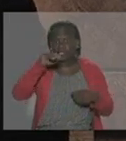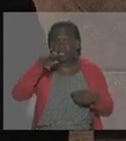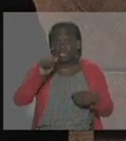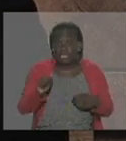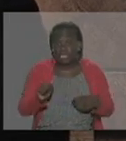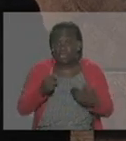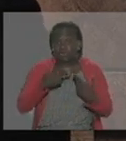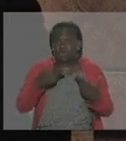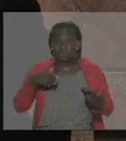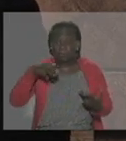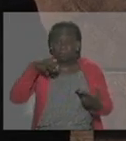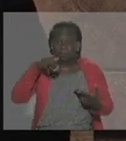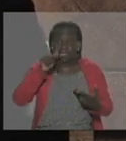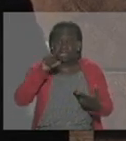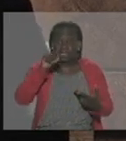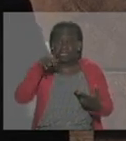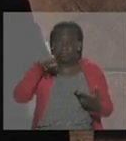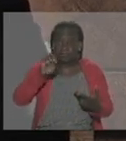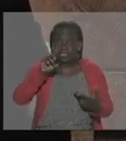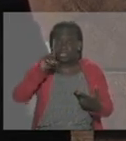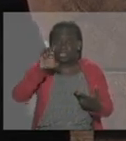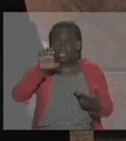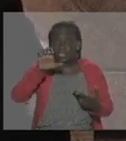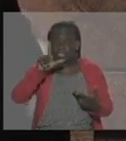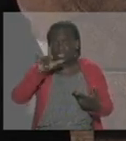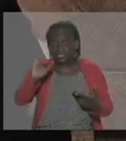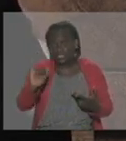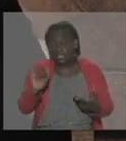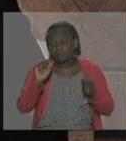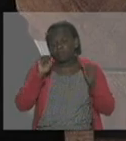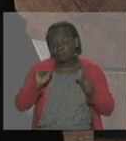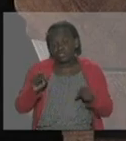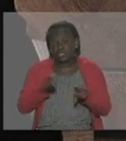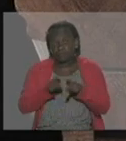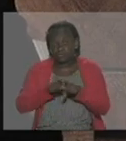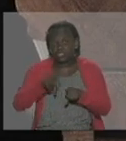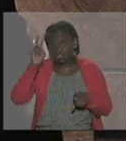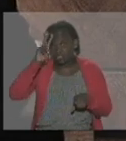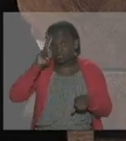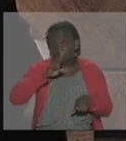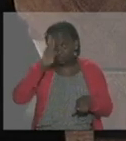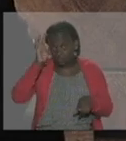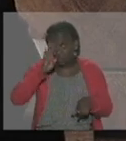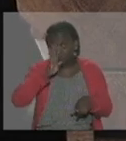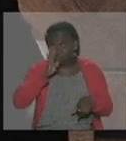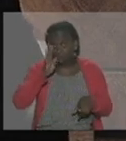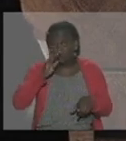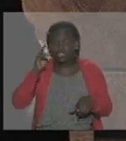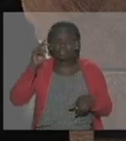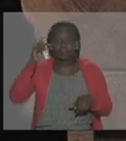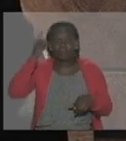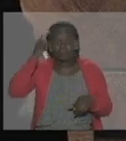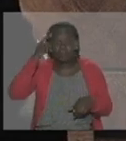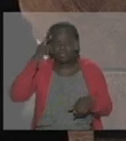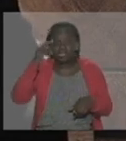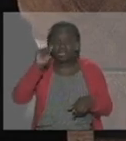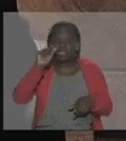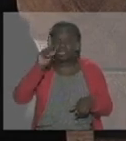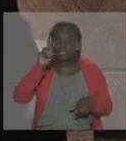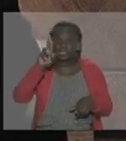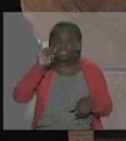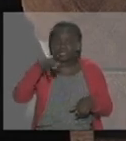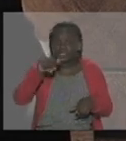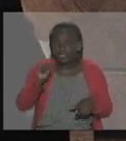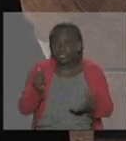Sabina aquelas coisas Madame Deli Não é nada disso eu acho que pode ser chamado de ficção histórica até Memórias de Adriana da Margarita